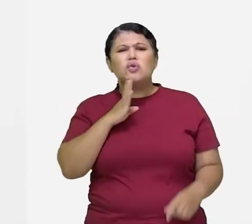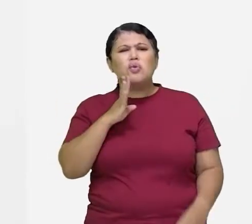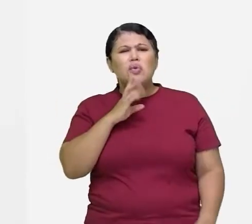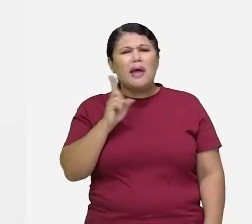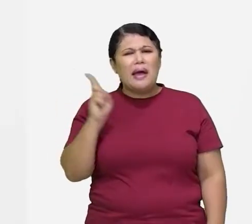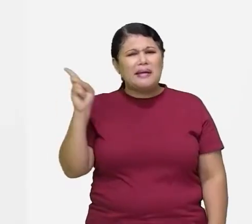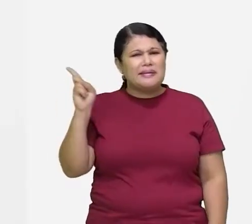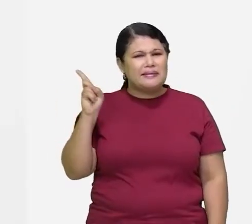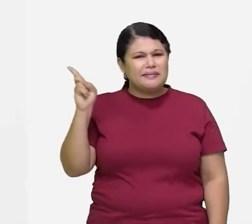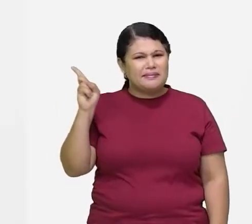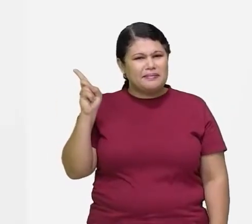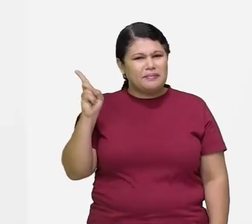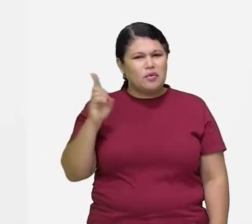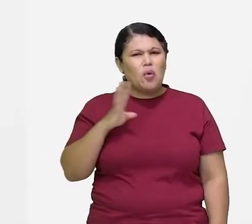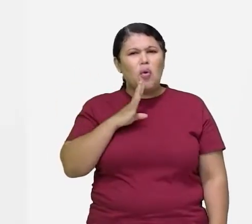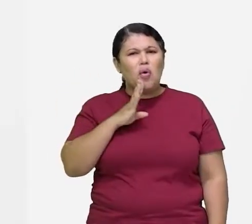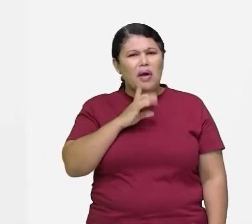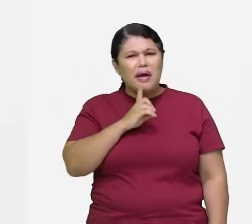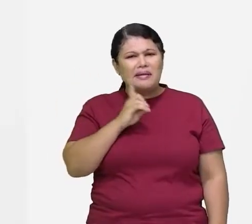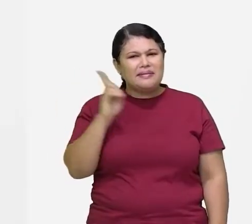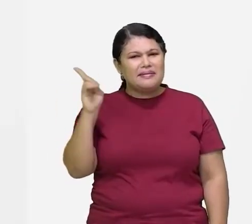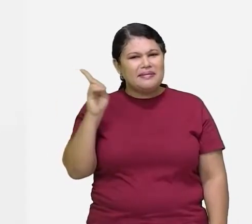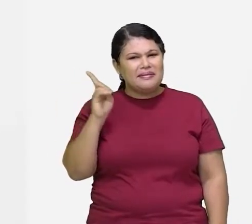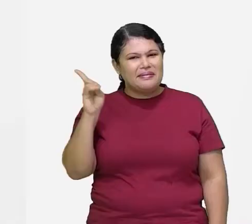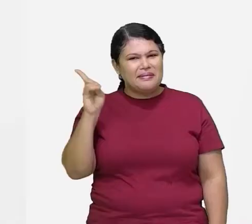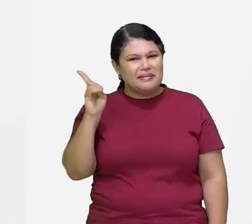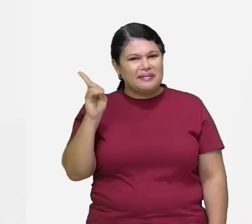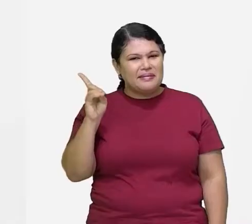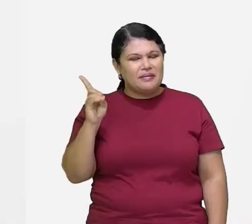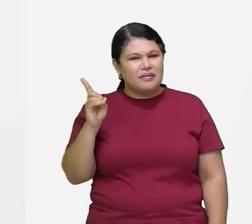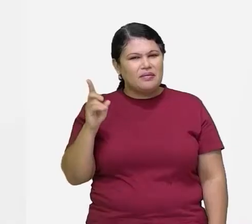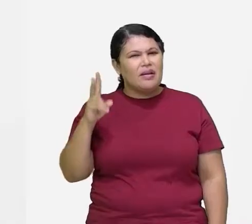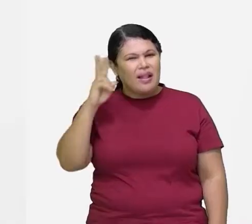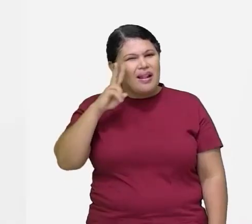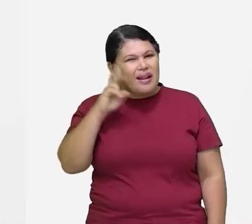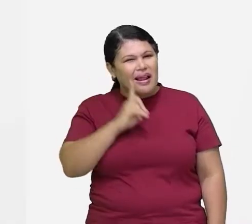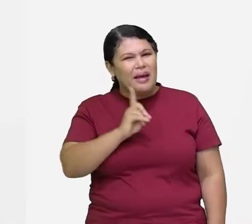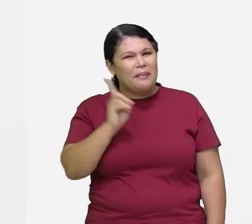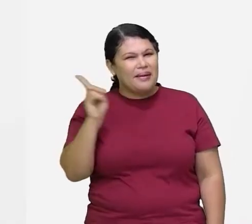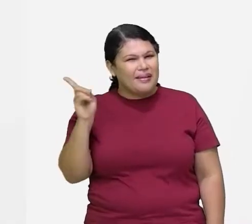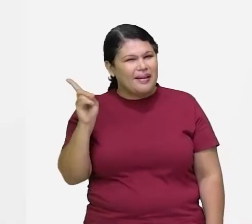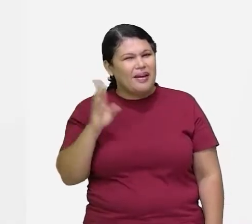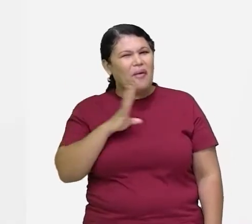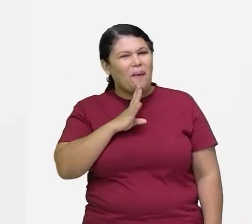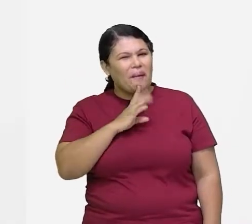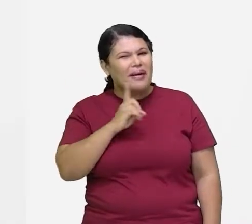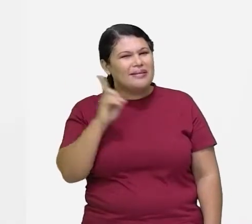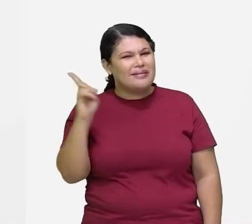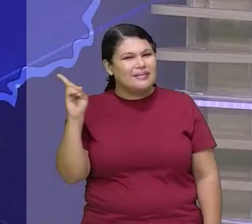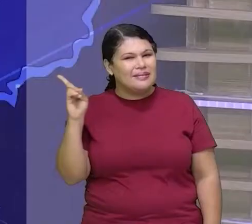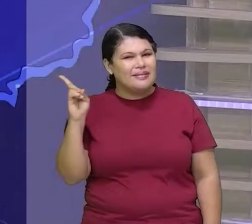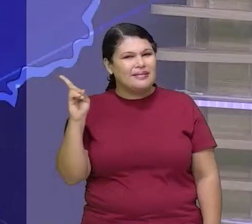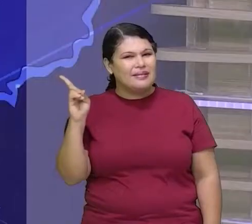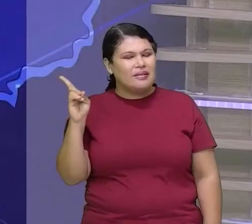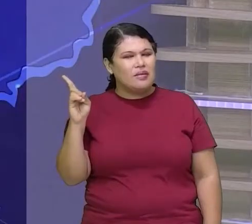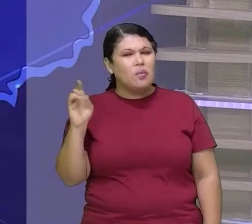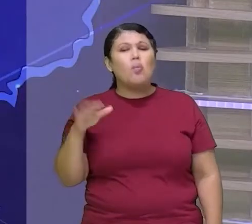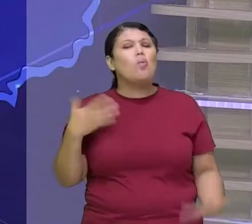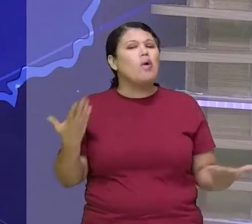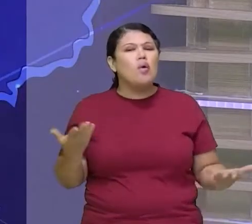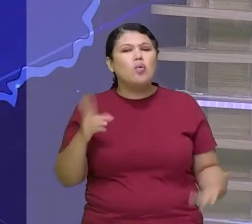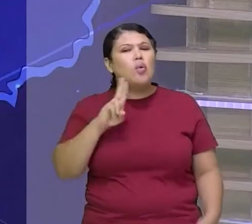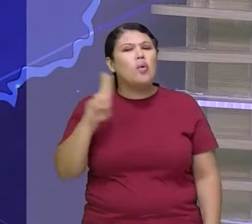conhecem esse sinal de pontuação aqui? Alguém lembra dele? Vocês conhecem? Quais